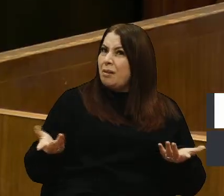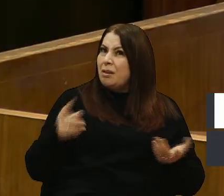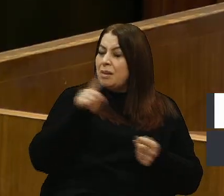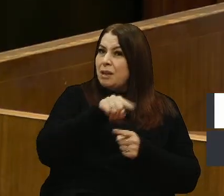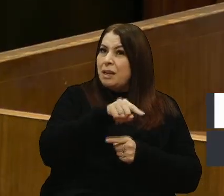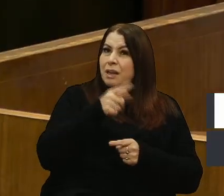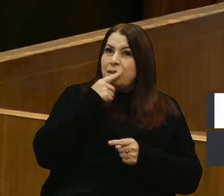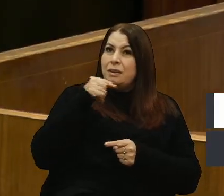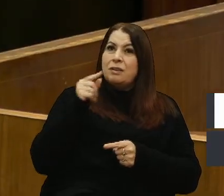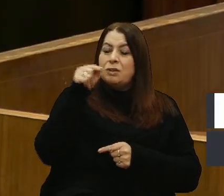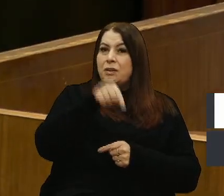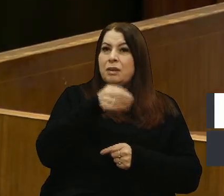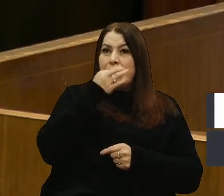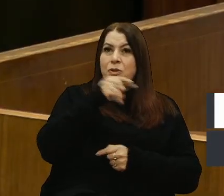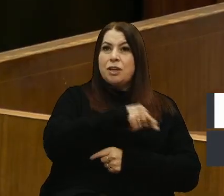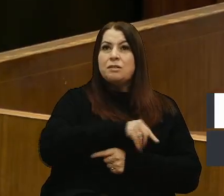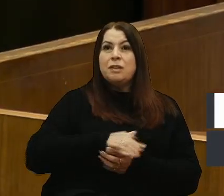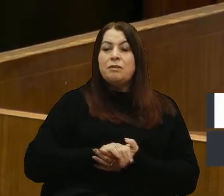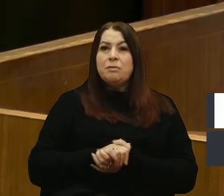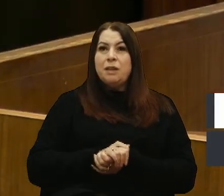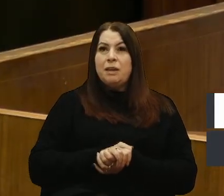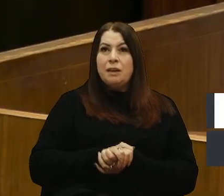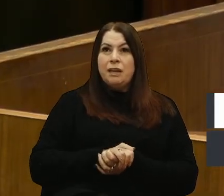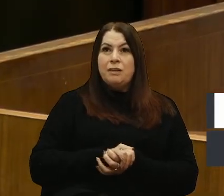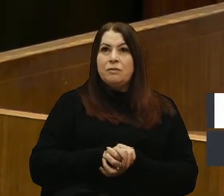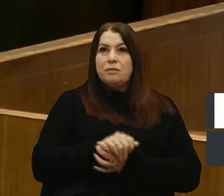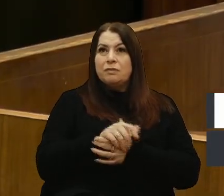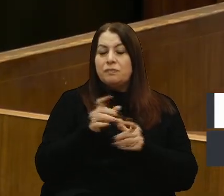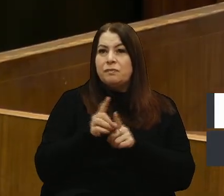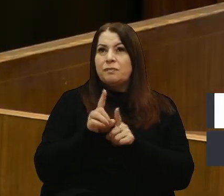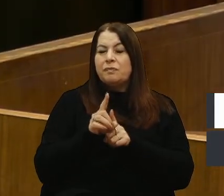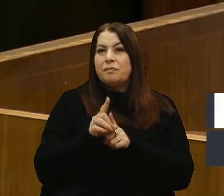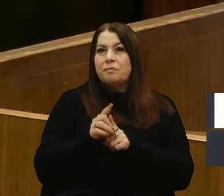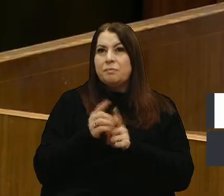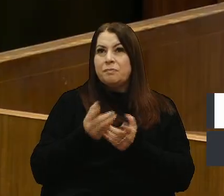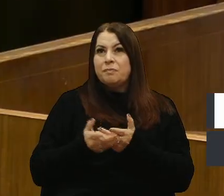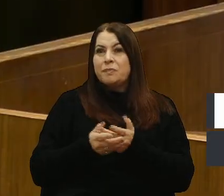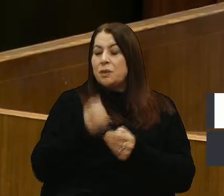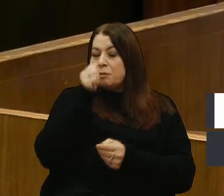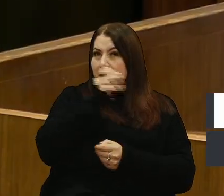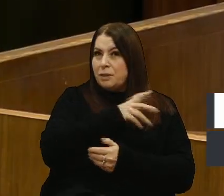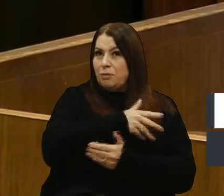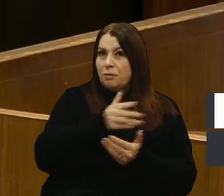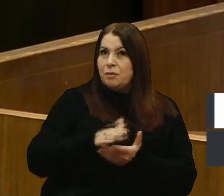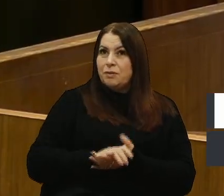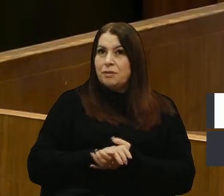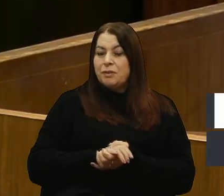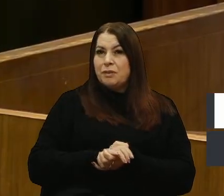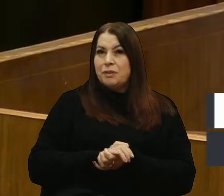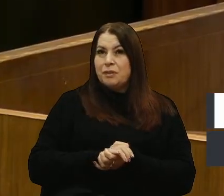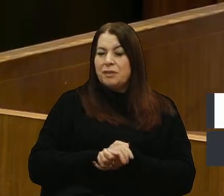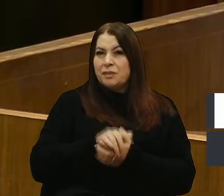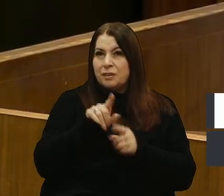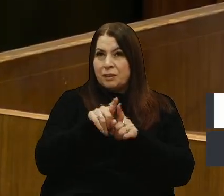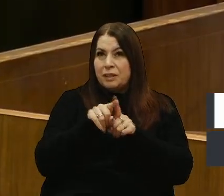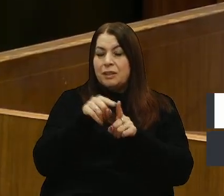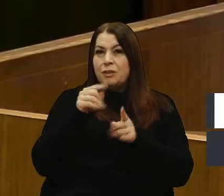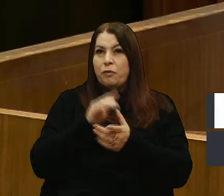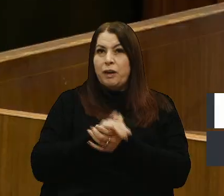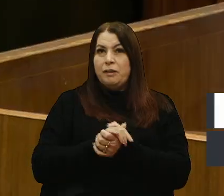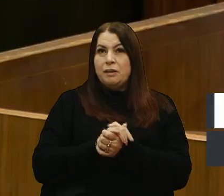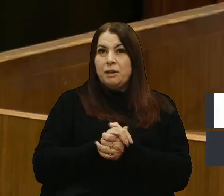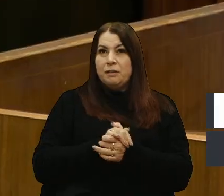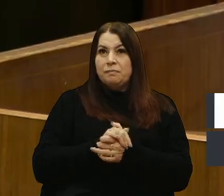contra, que nem viesse o parecer para a sessão. Acho assim um absurdo e não poderia deixar de falar sobre